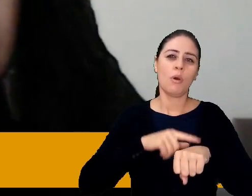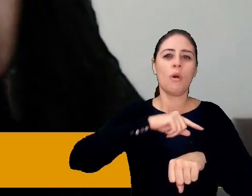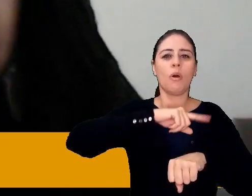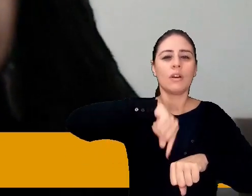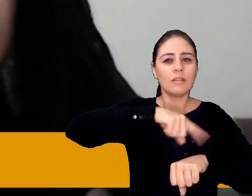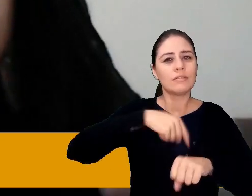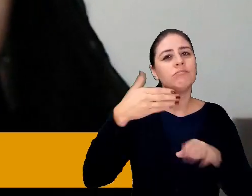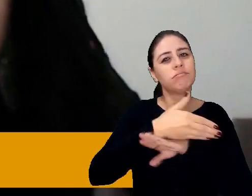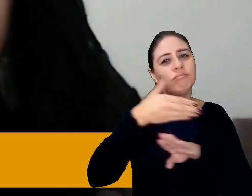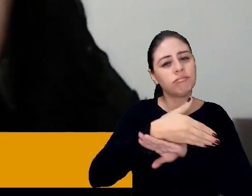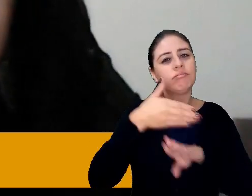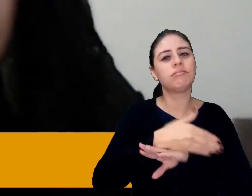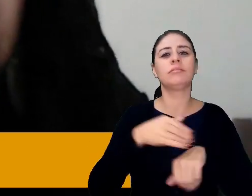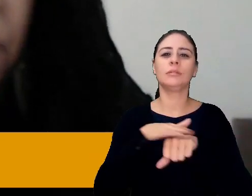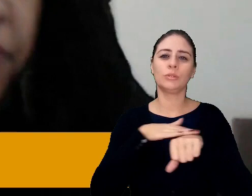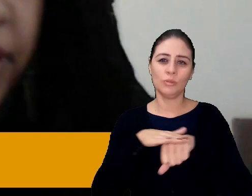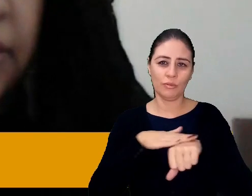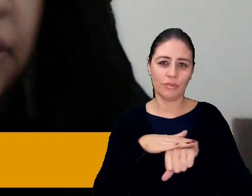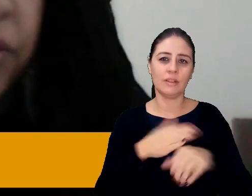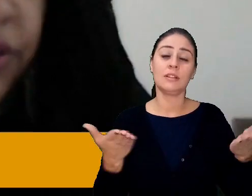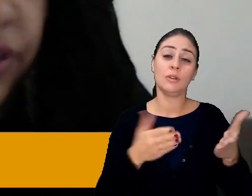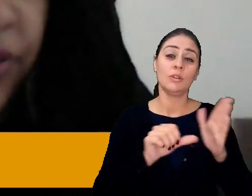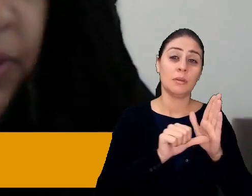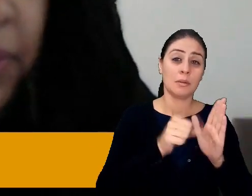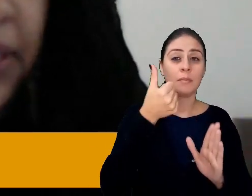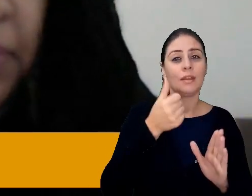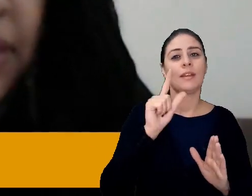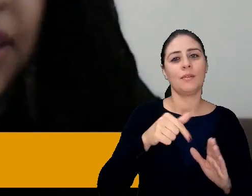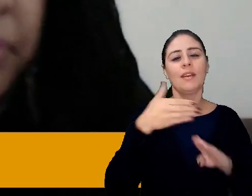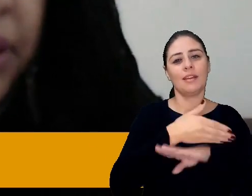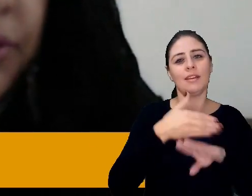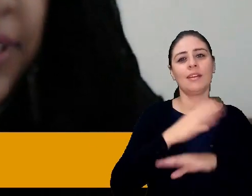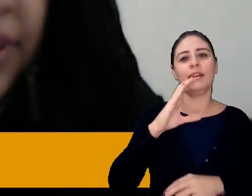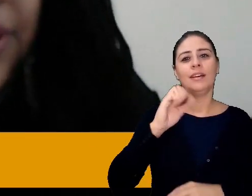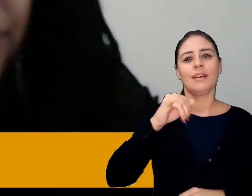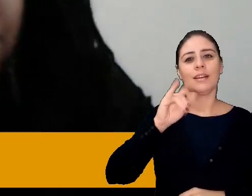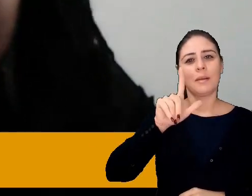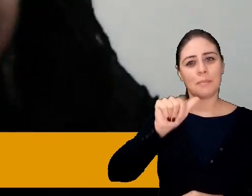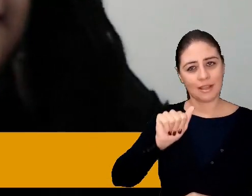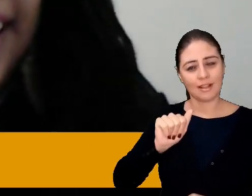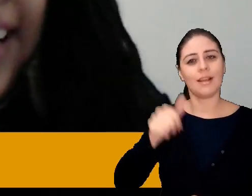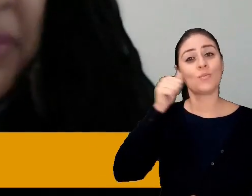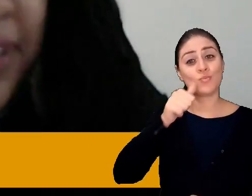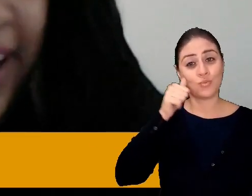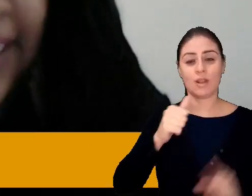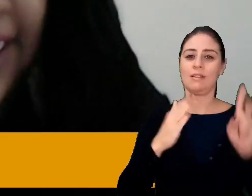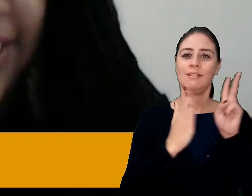todas essas participações dessas conversas. Então, hoje nós tivemos a participação da Camila dos Santos Silva,